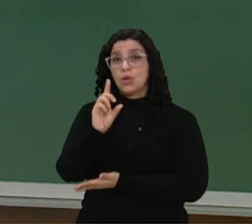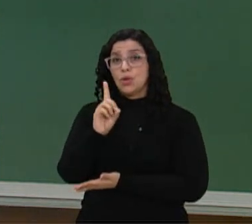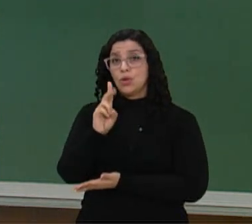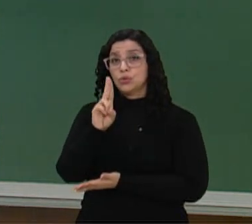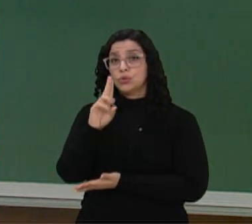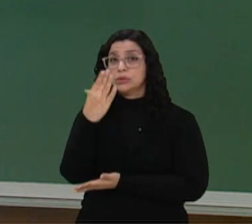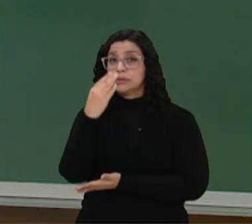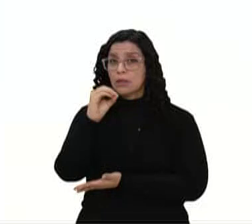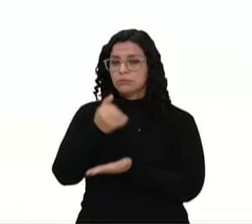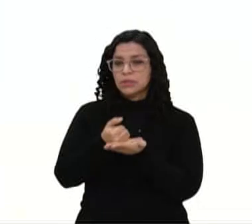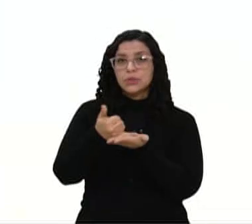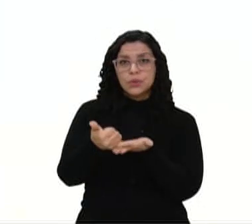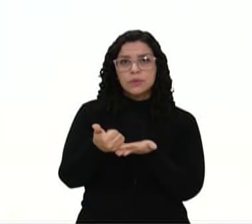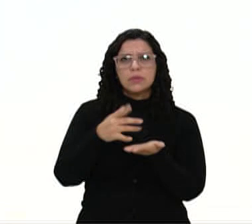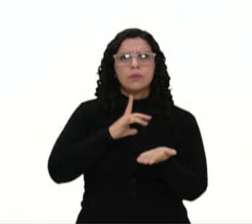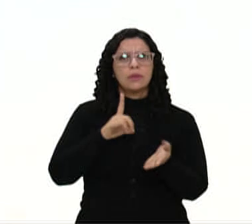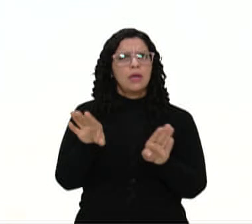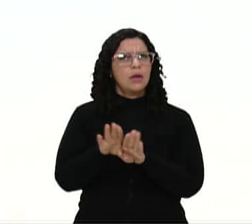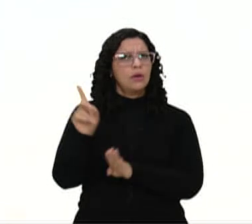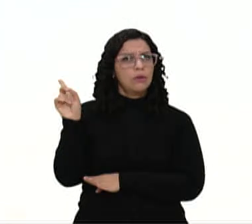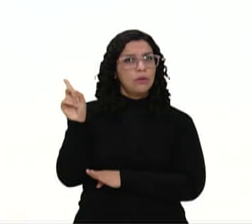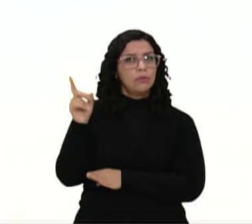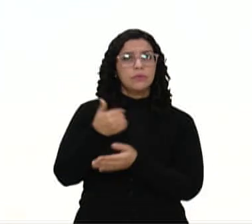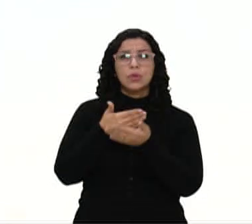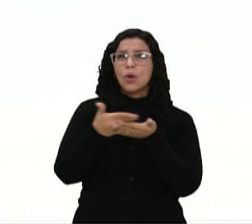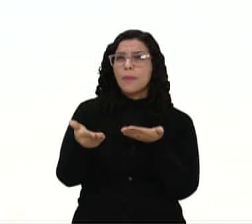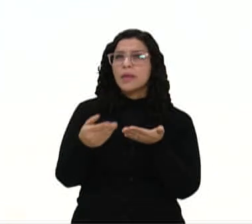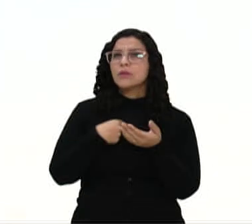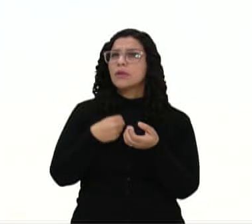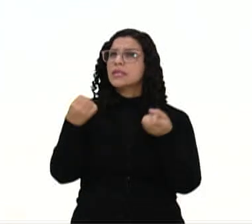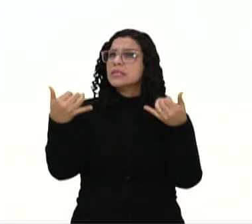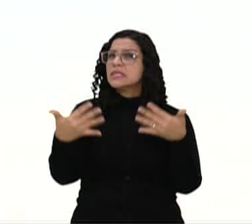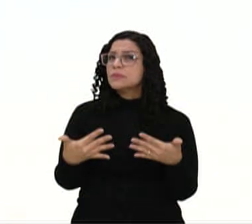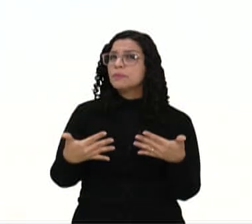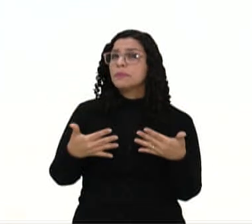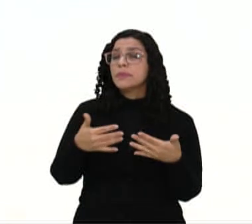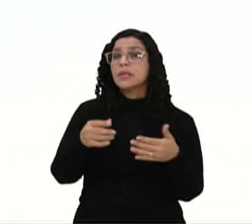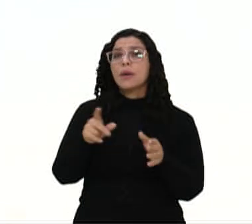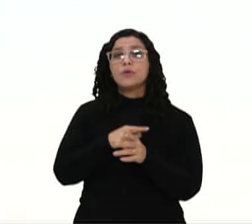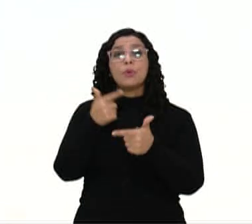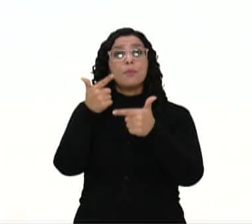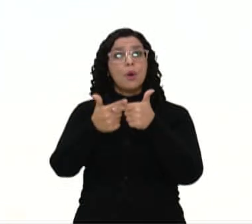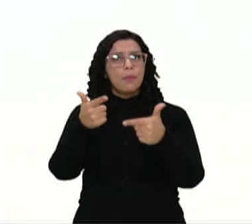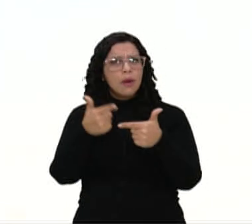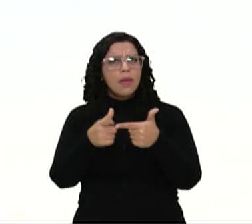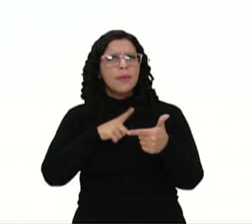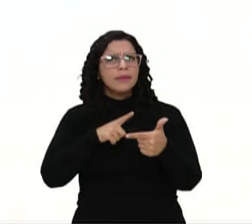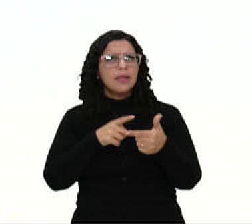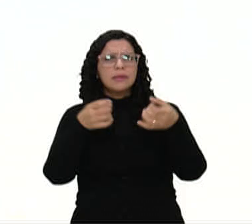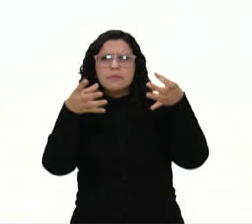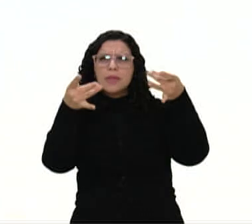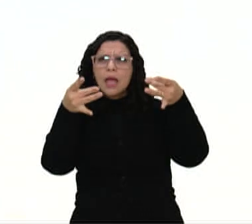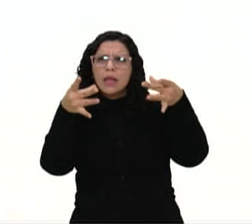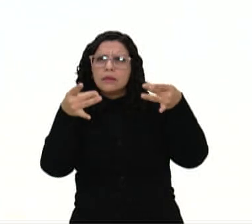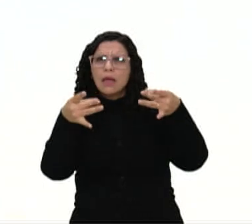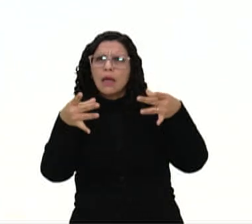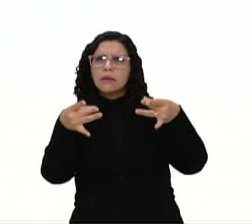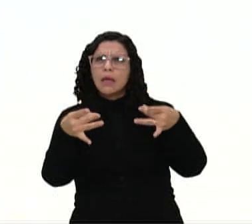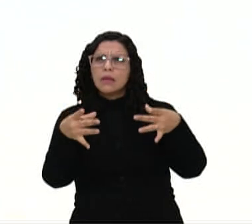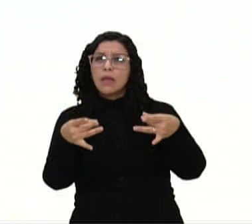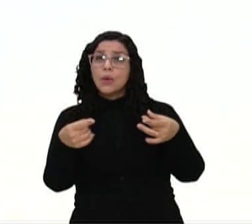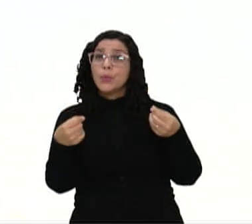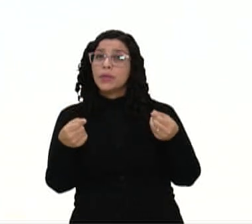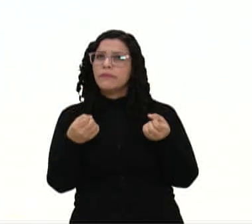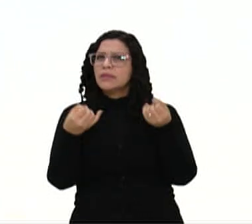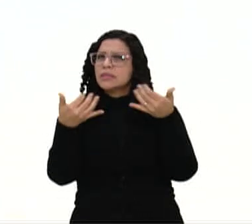da carta aberta. É nessa parte da carta que o locutor fala sobre a problemática, discorrendo acerca do que ele